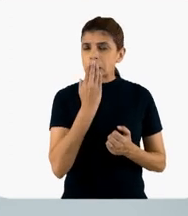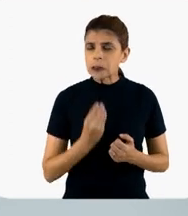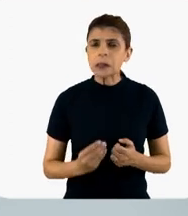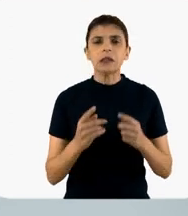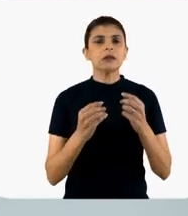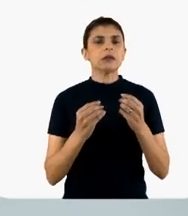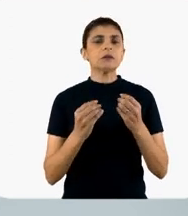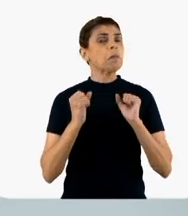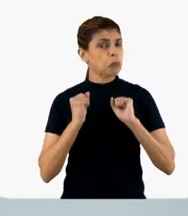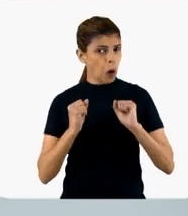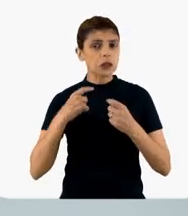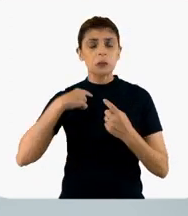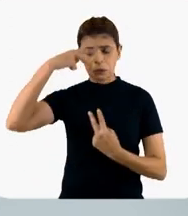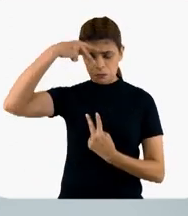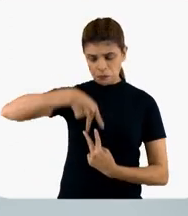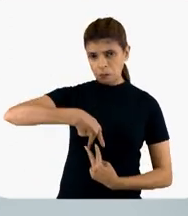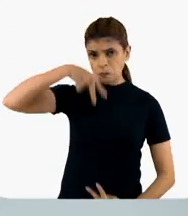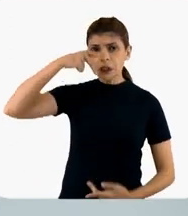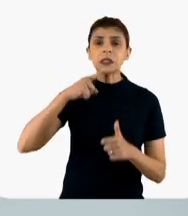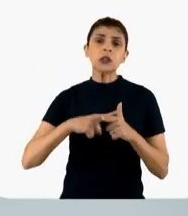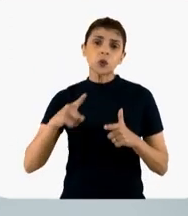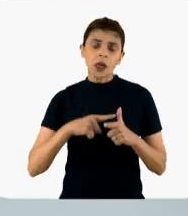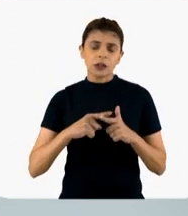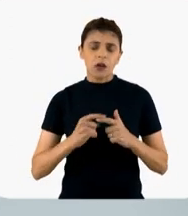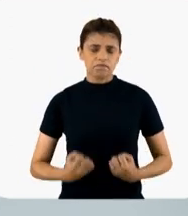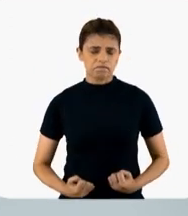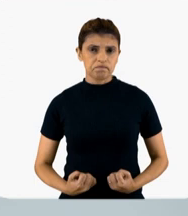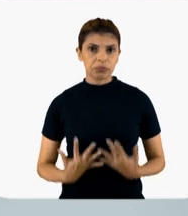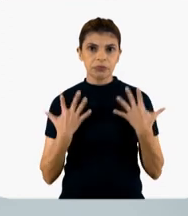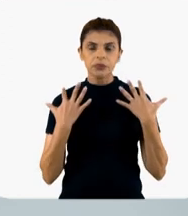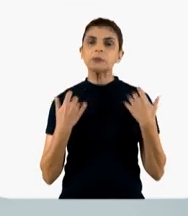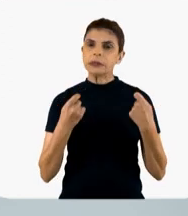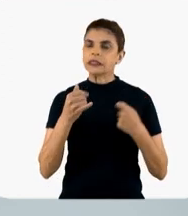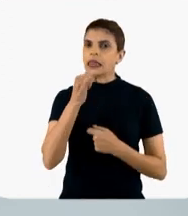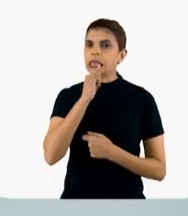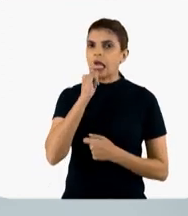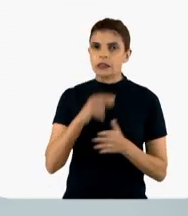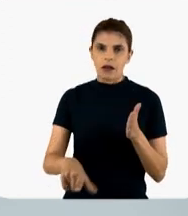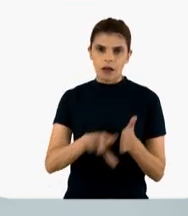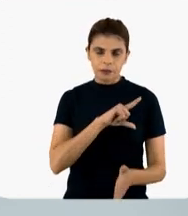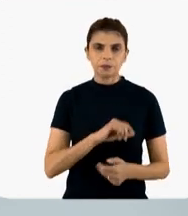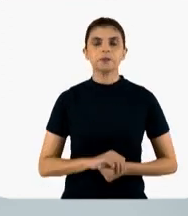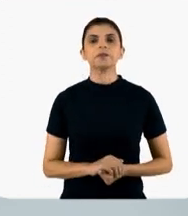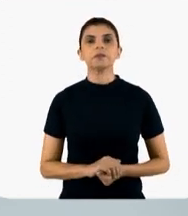do sistema nervoso central, por exemplo, pode ser uma situação devastadora, então é uma coisa que precisa ser testada.